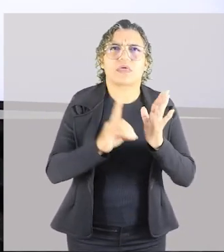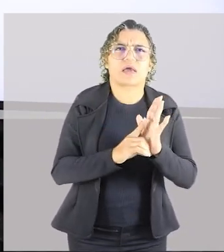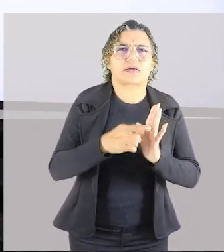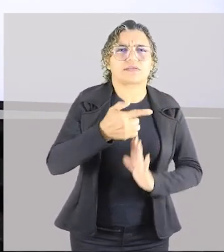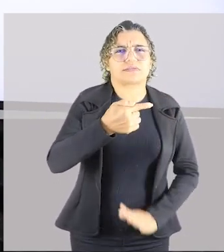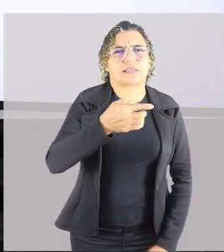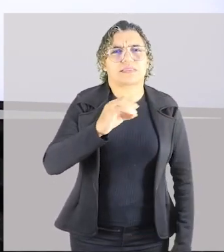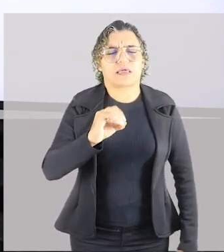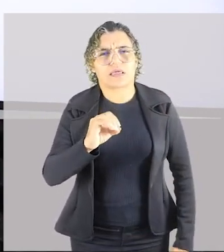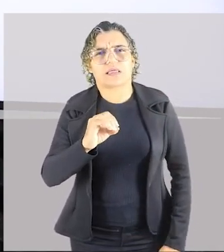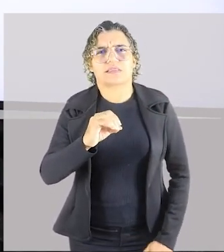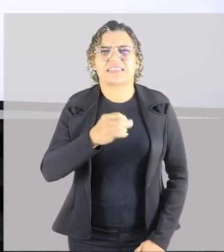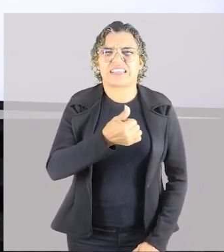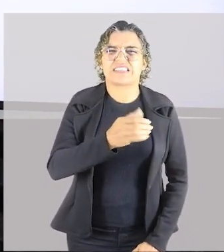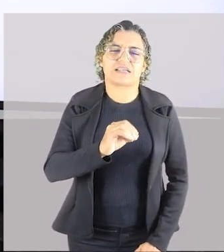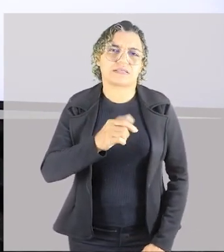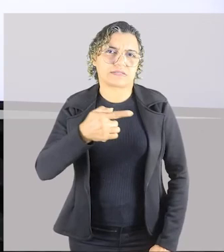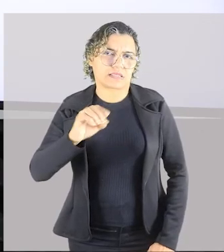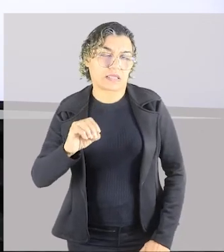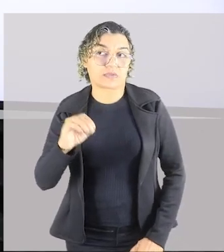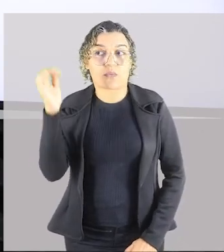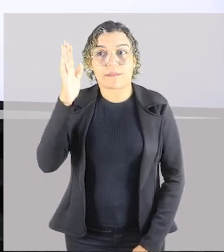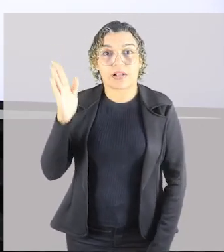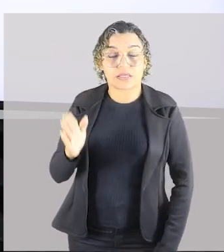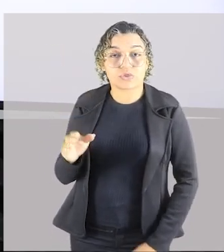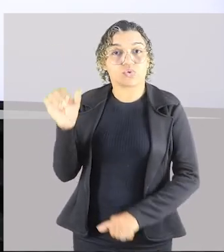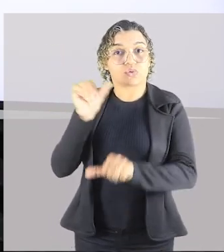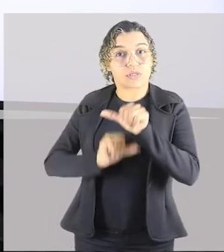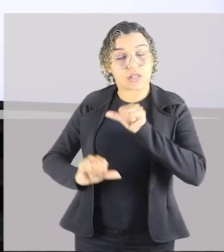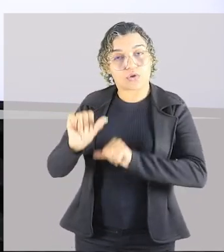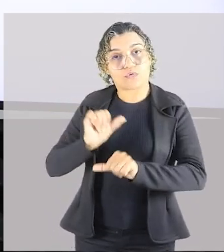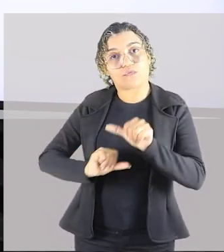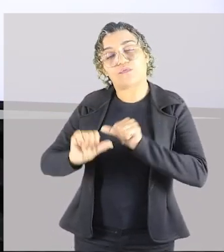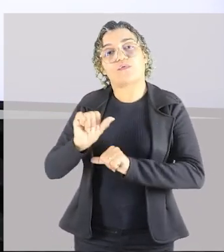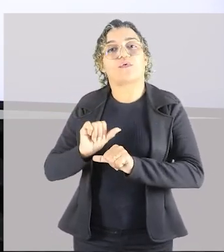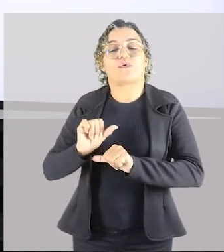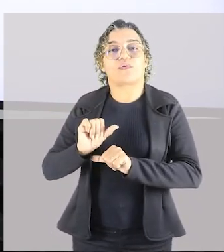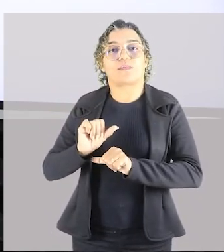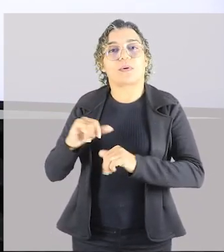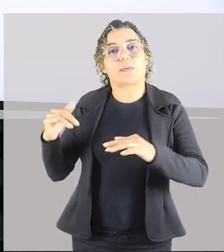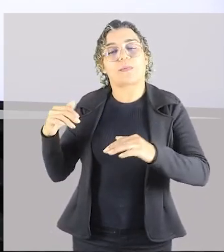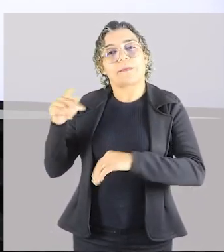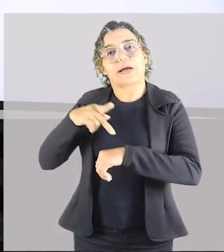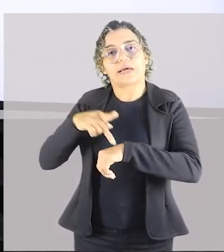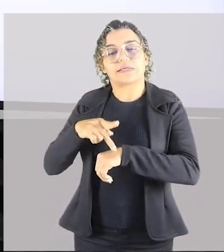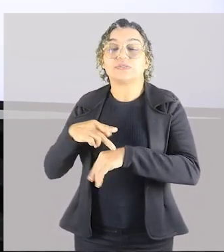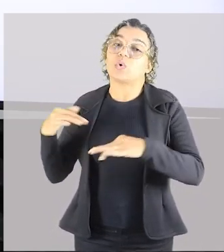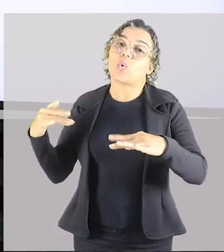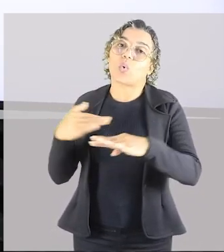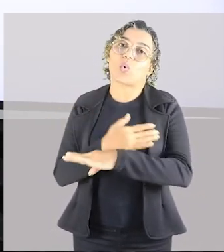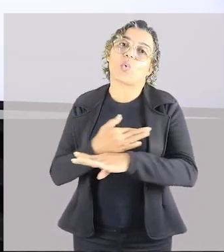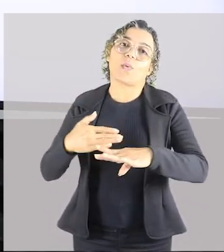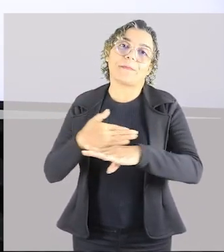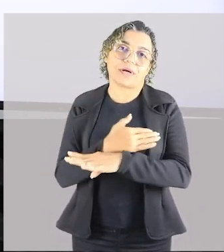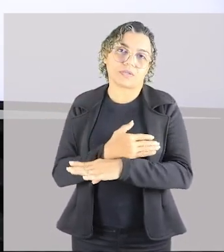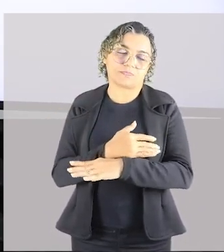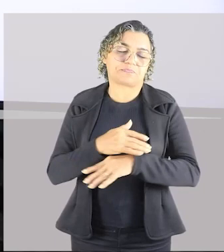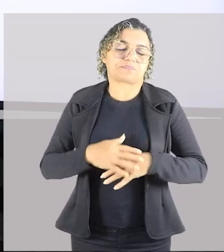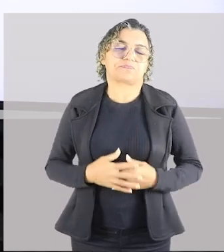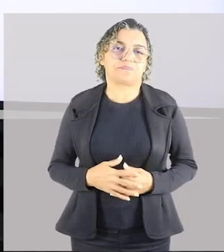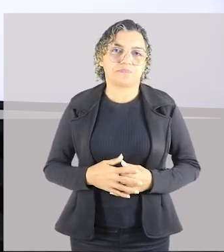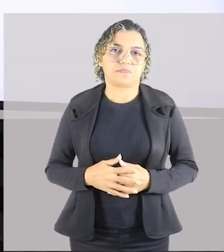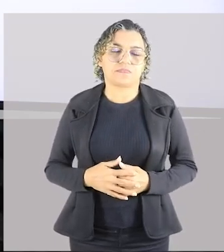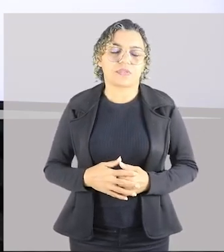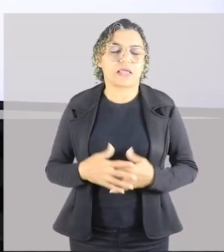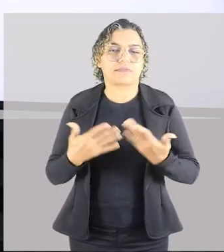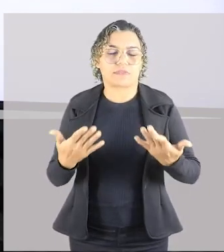certo? 60, 70, o Brasil ele se torna um país urbano. O que isso vai significar dizer na prática, Marcos? Que